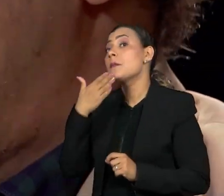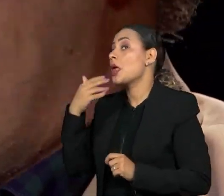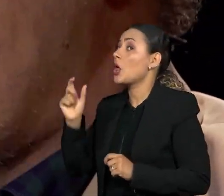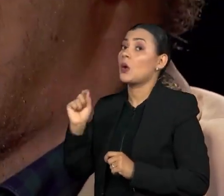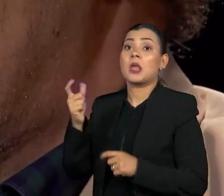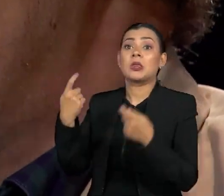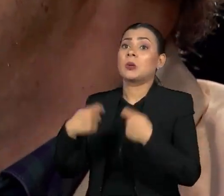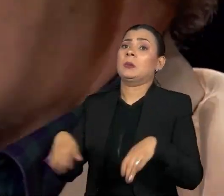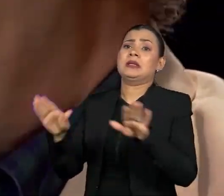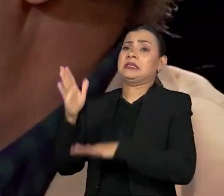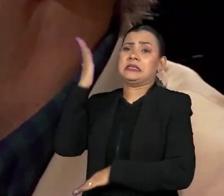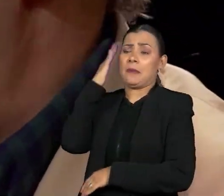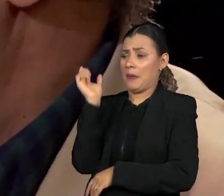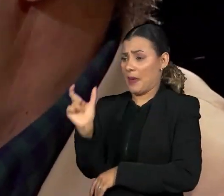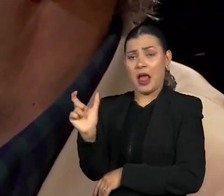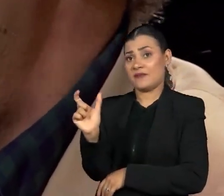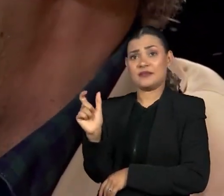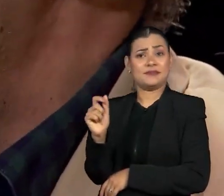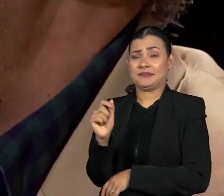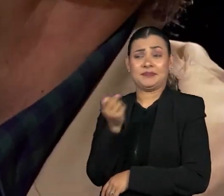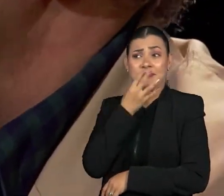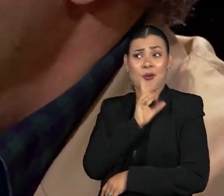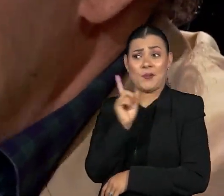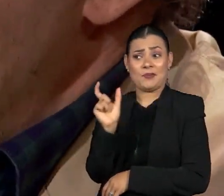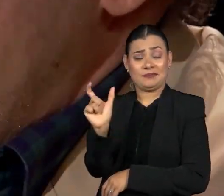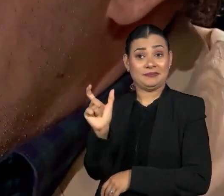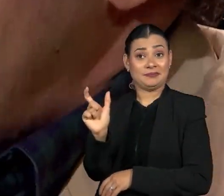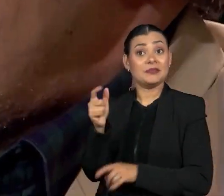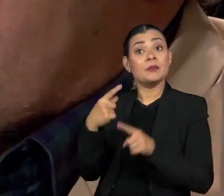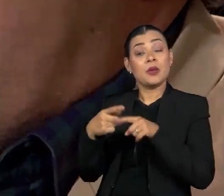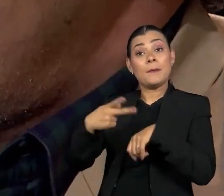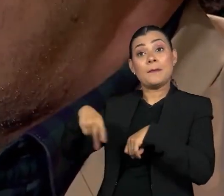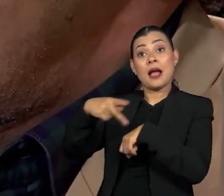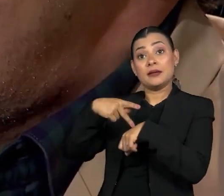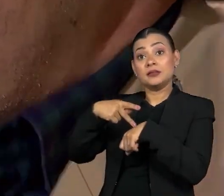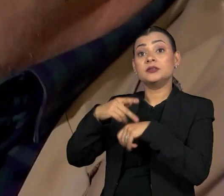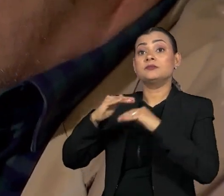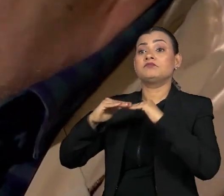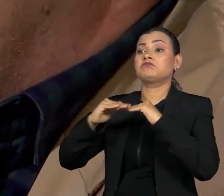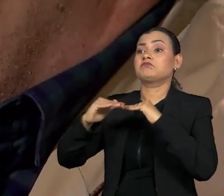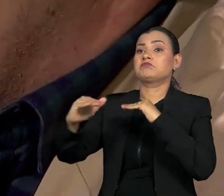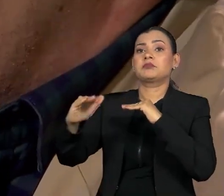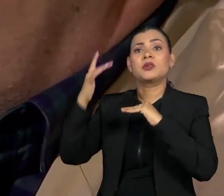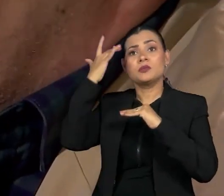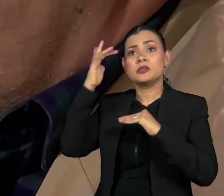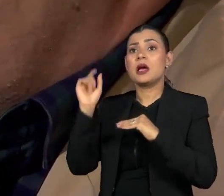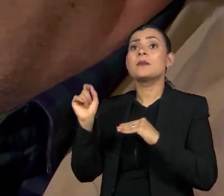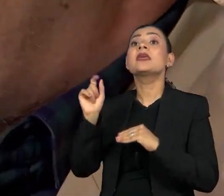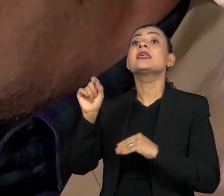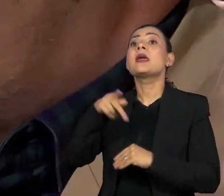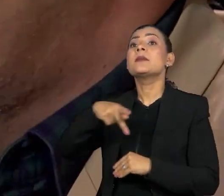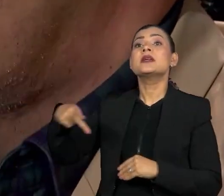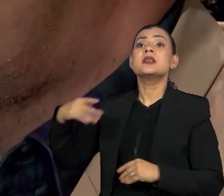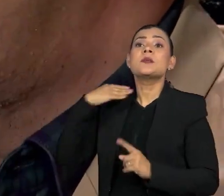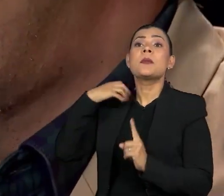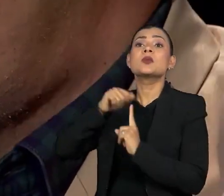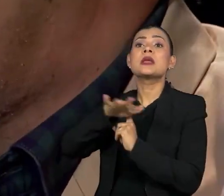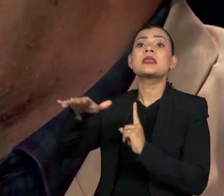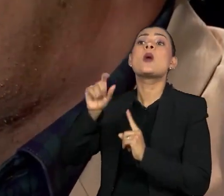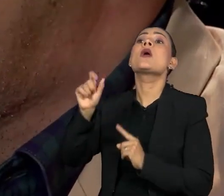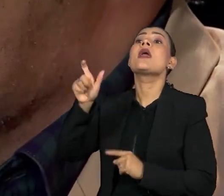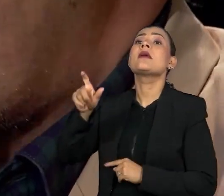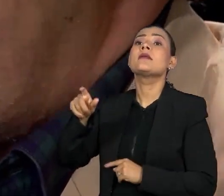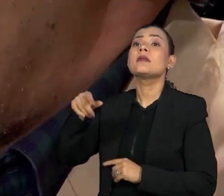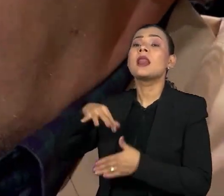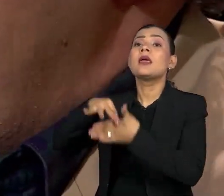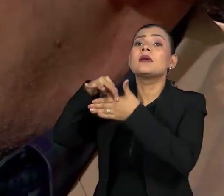que não é preciso saber o que é isso aliás em países estáveis ninguém sabe quem é o presidente do Banco Central que está fazendo